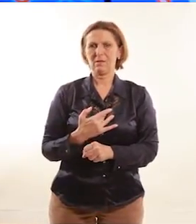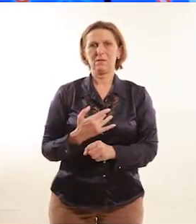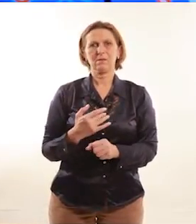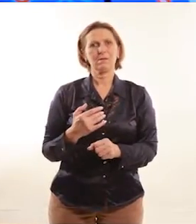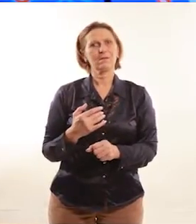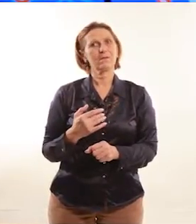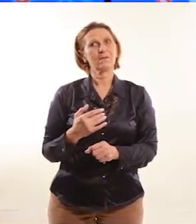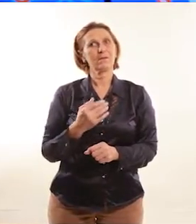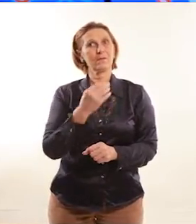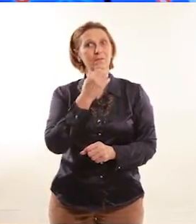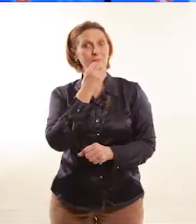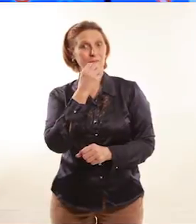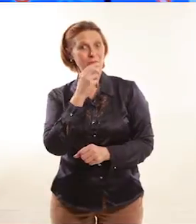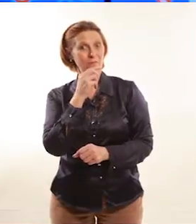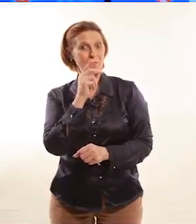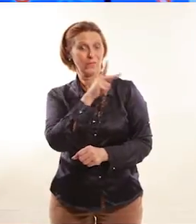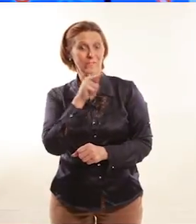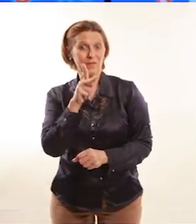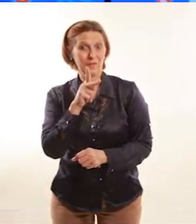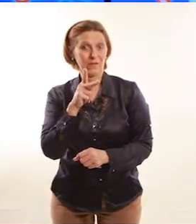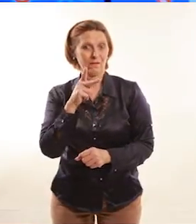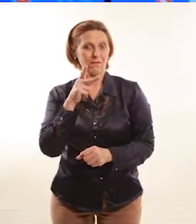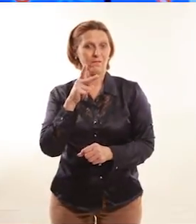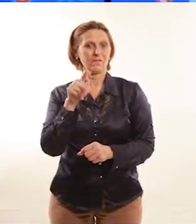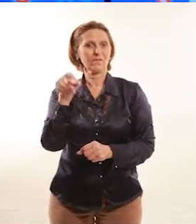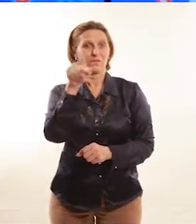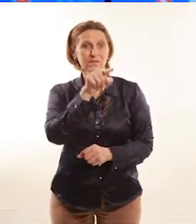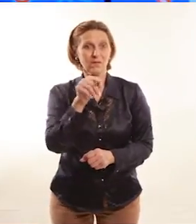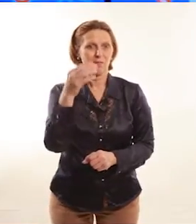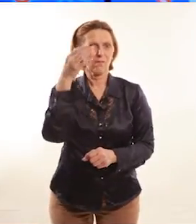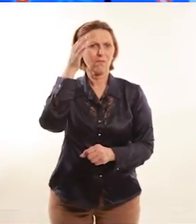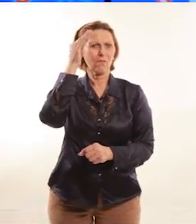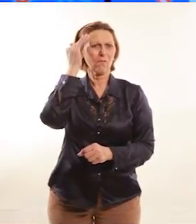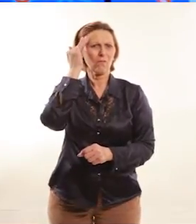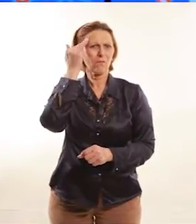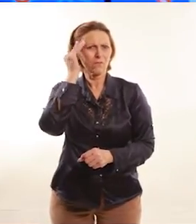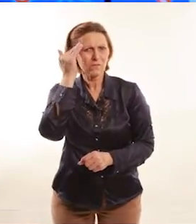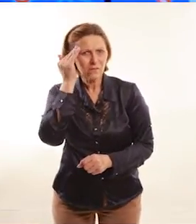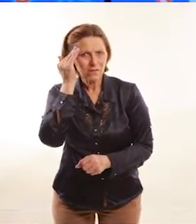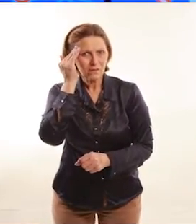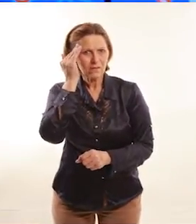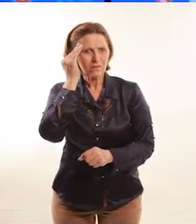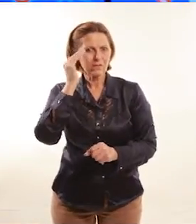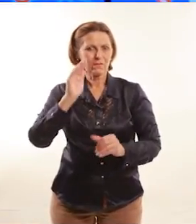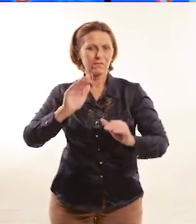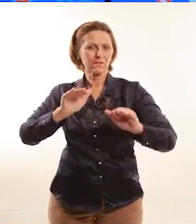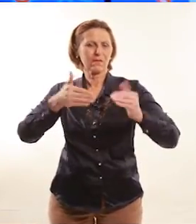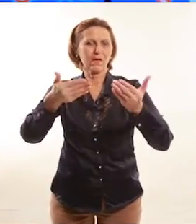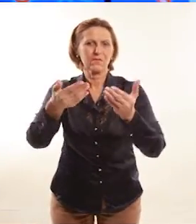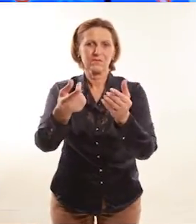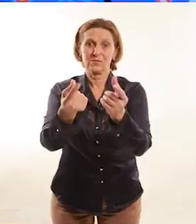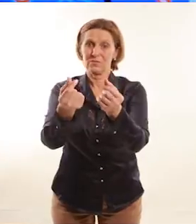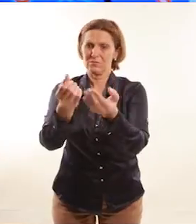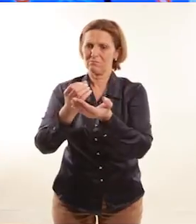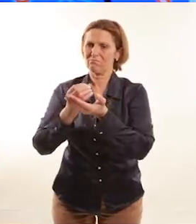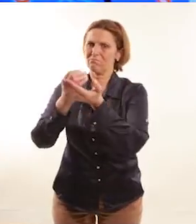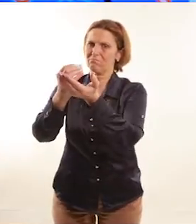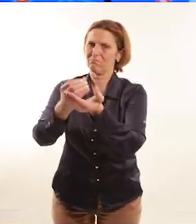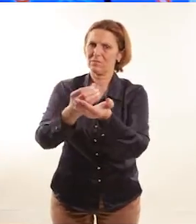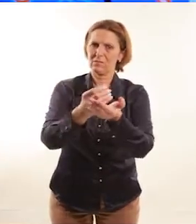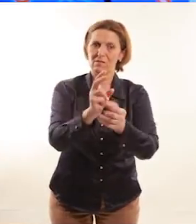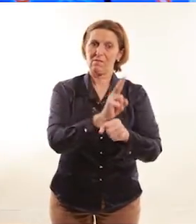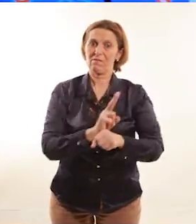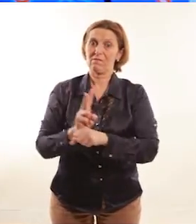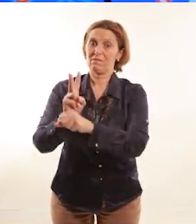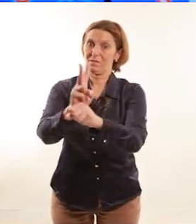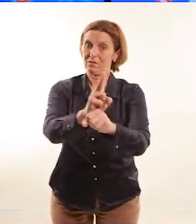Bom, eu espero que com essa videoaula 2 vocês tenham compreendido como é a questão da transferência de recurso para as ações